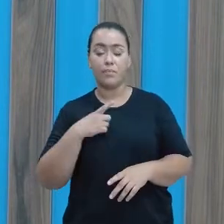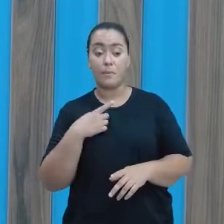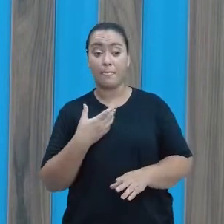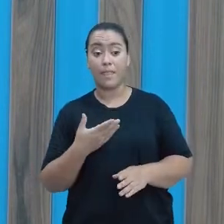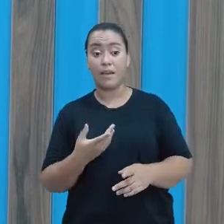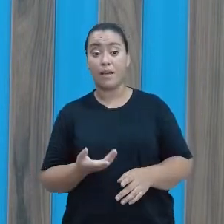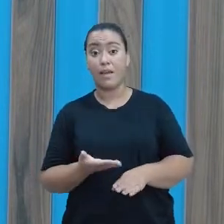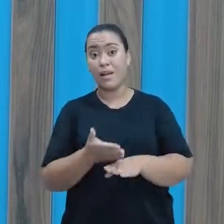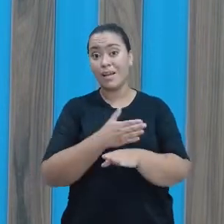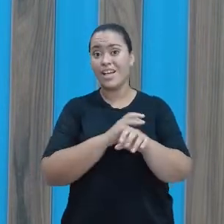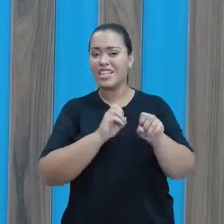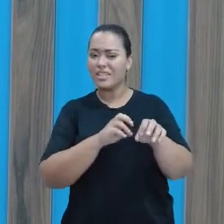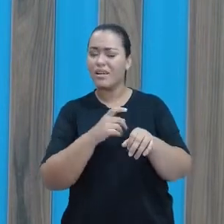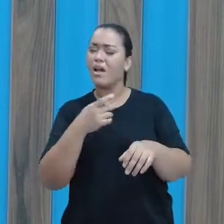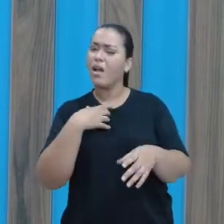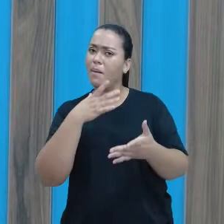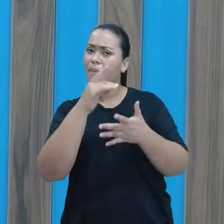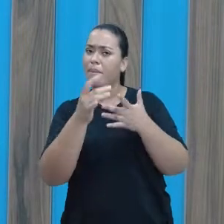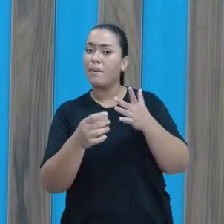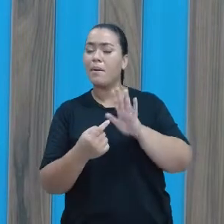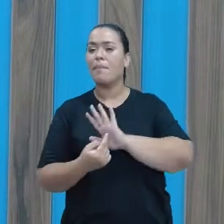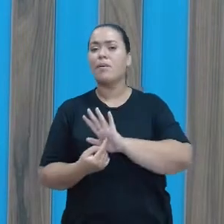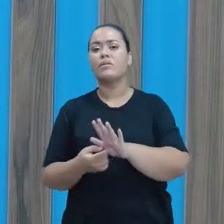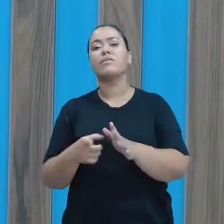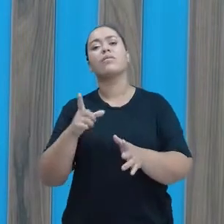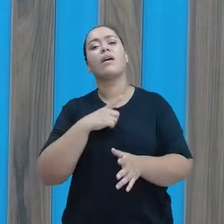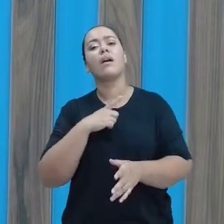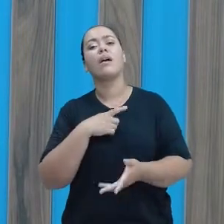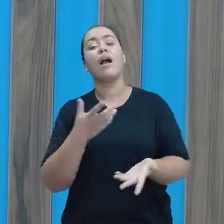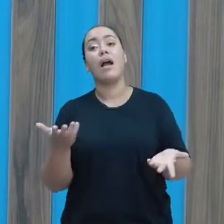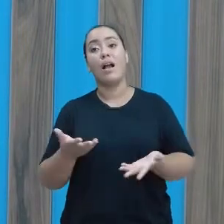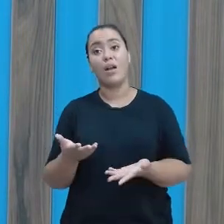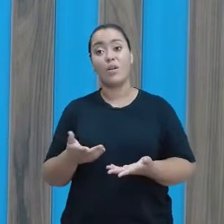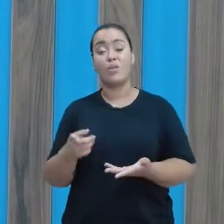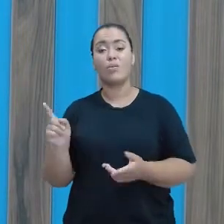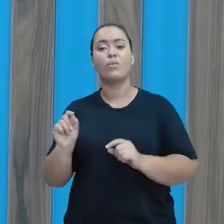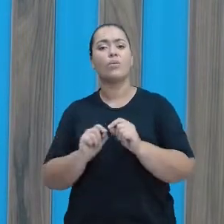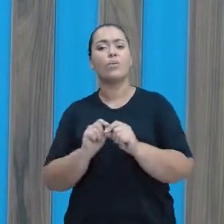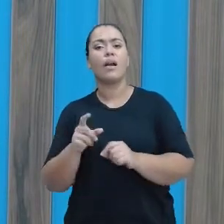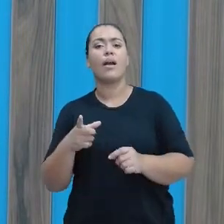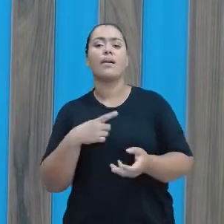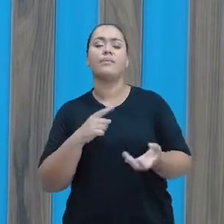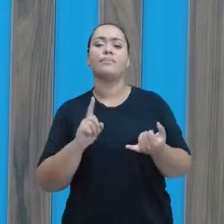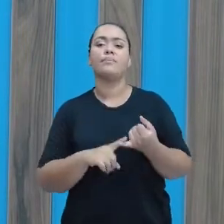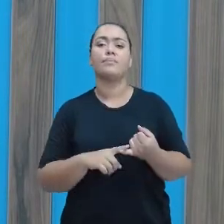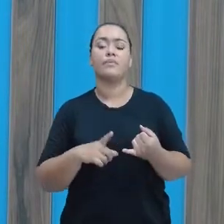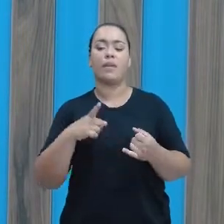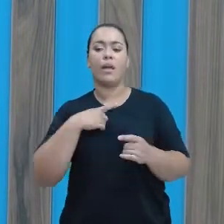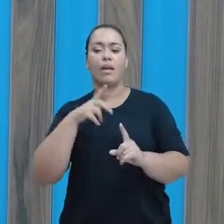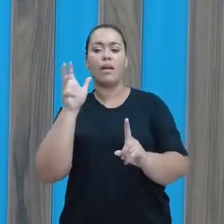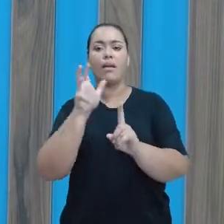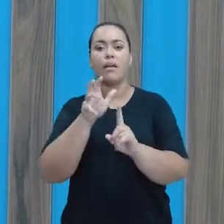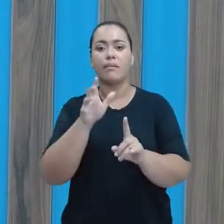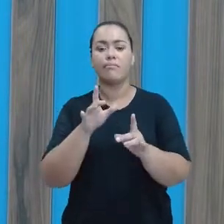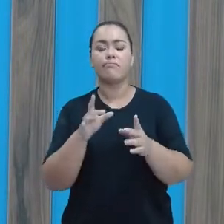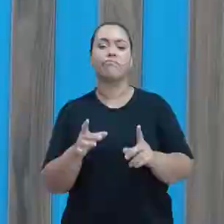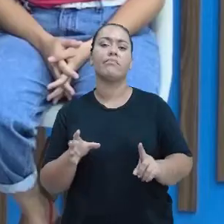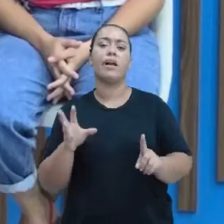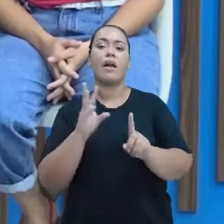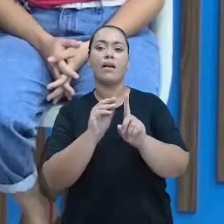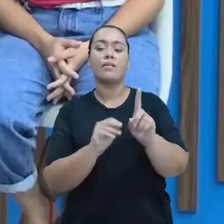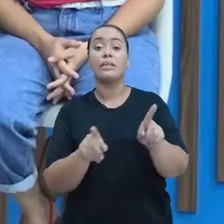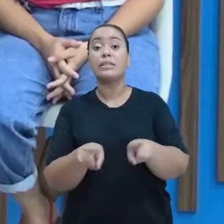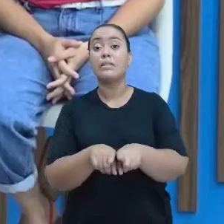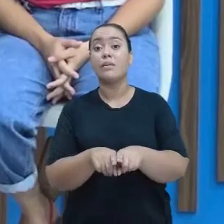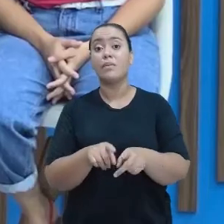na aula anterior, eu trouxe alguns dados que mostravam, né, além desses que eu trouxe agora, questões como a presença do assédio, a negação de